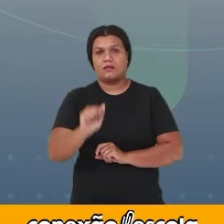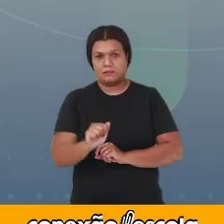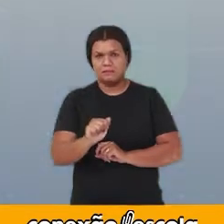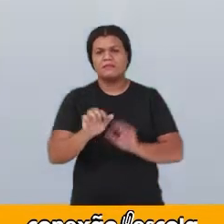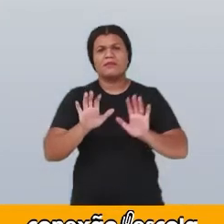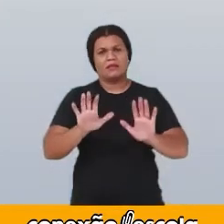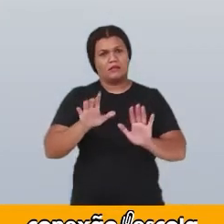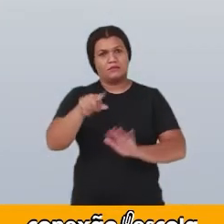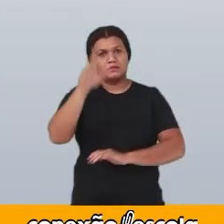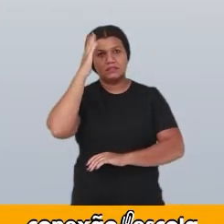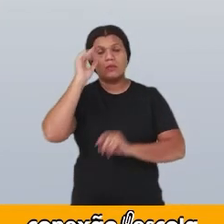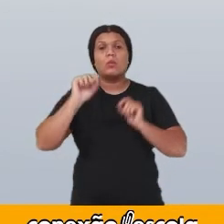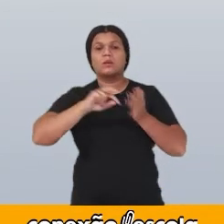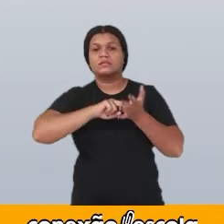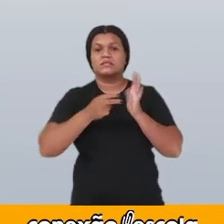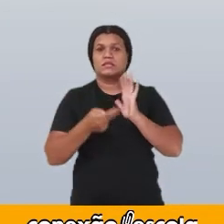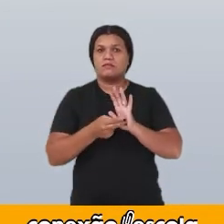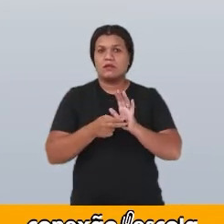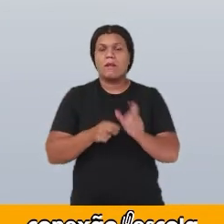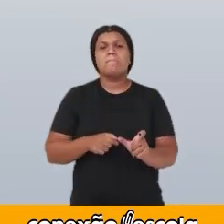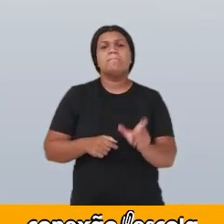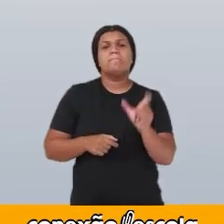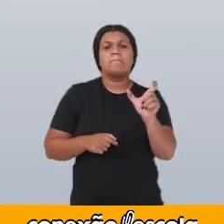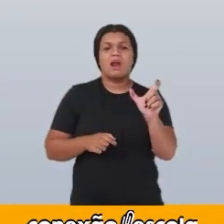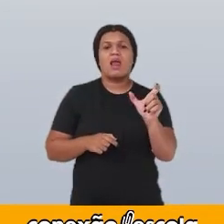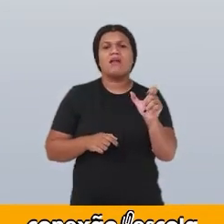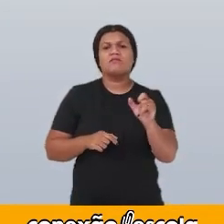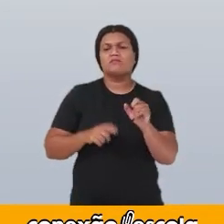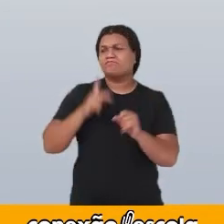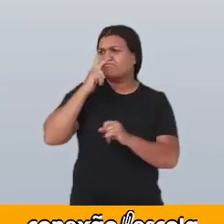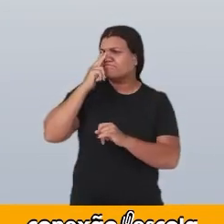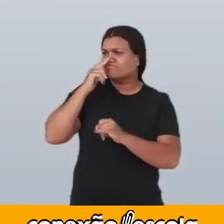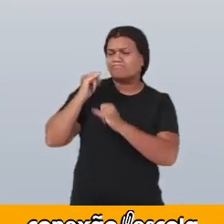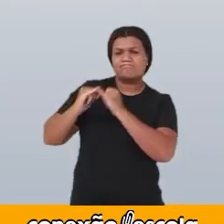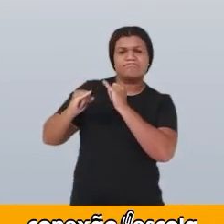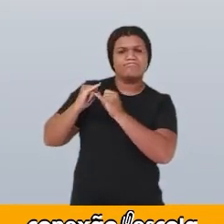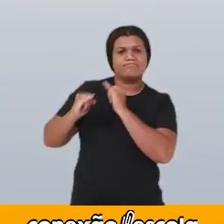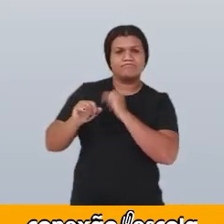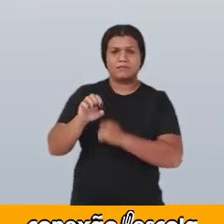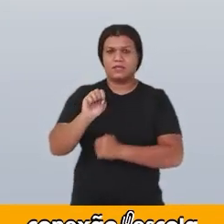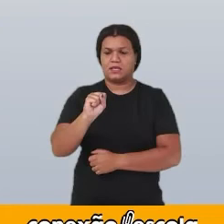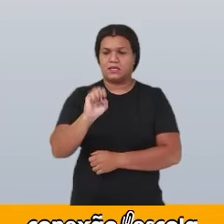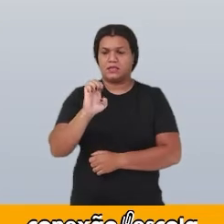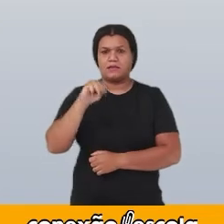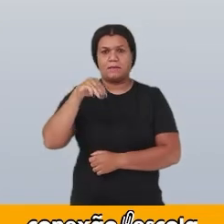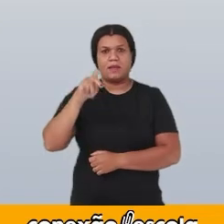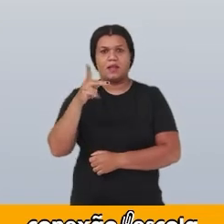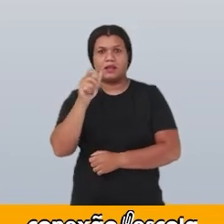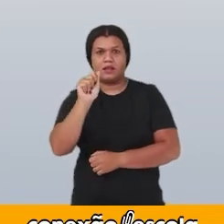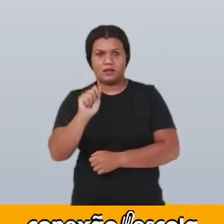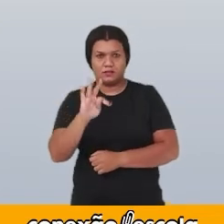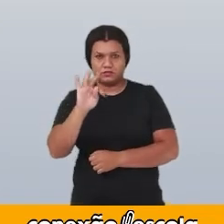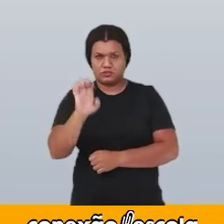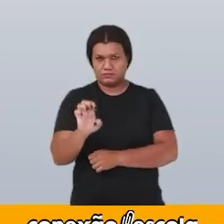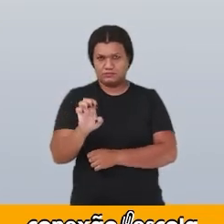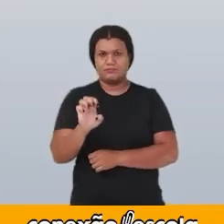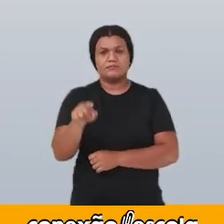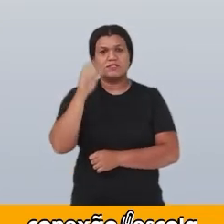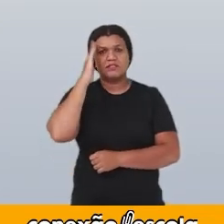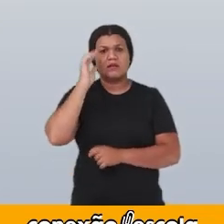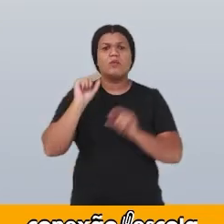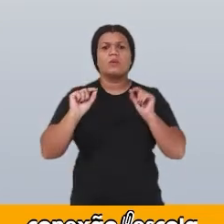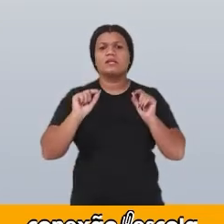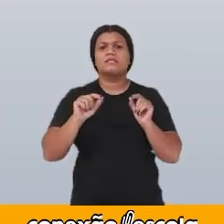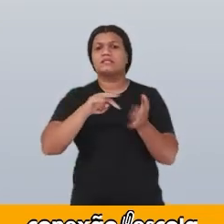Você sabe o significado da palavra semelhante? Compreende a necessidade da geometria para as pessoas? Sabe